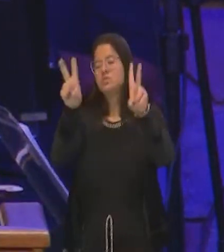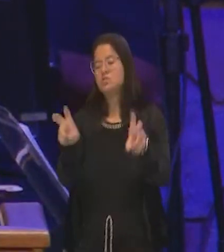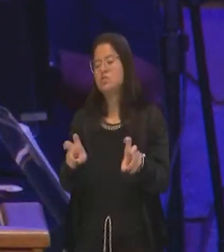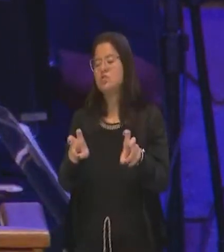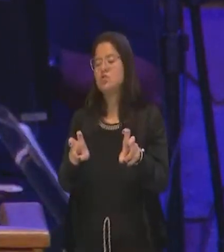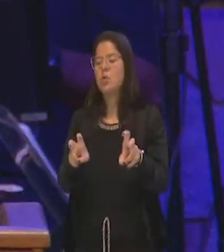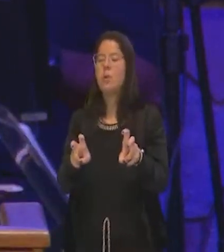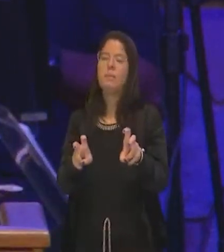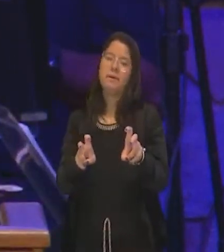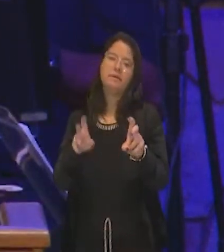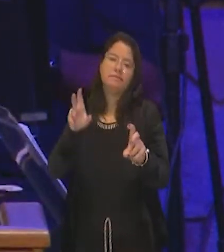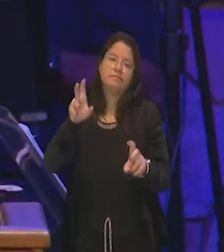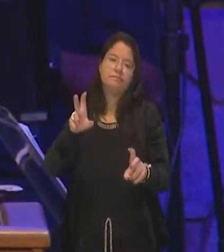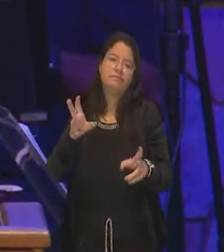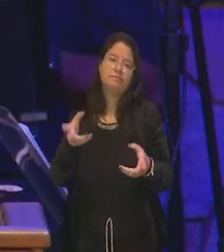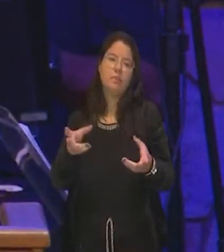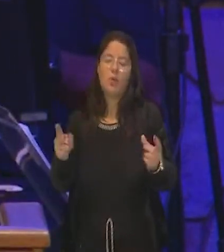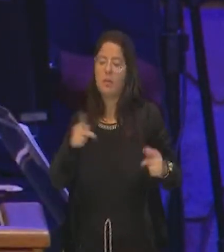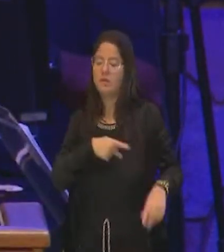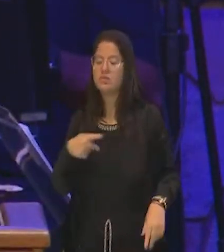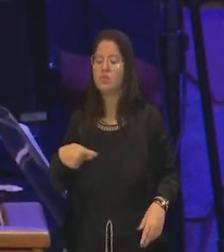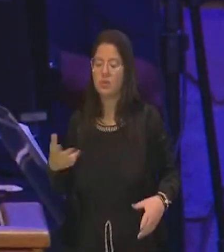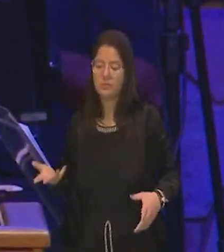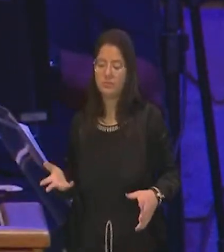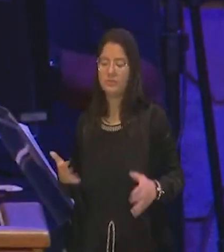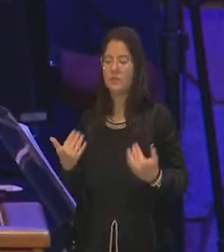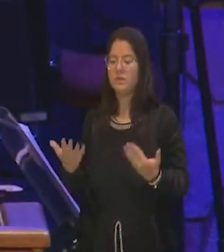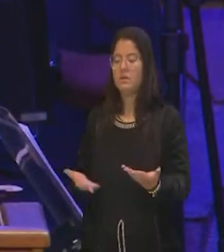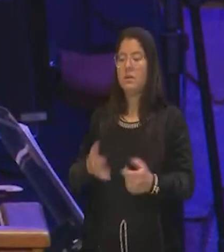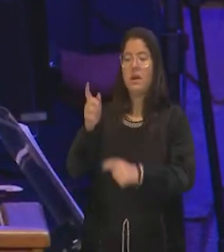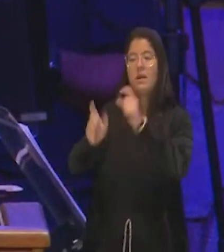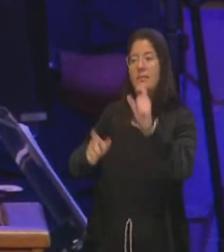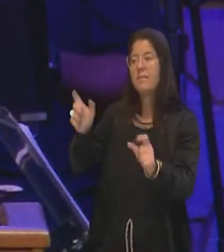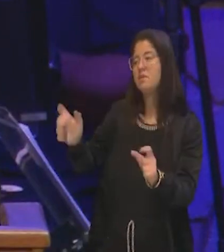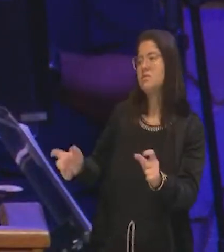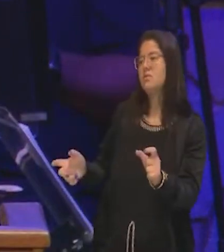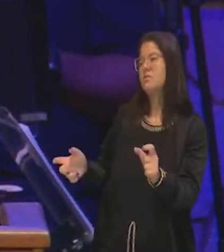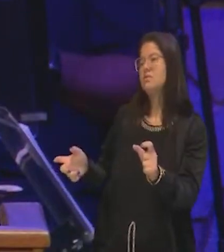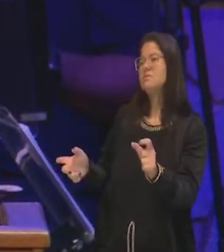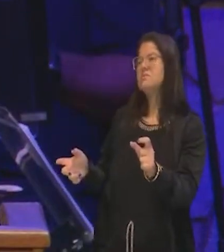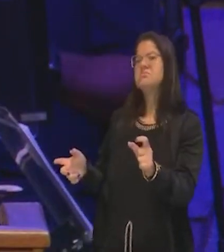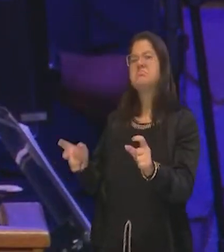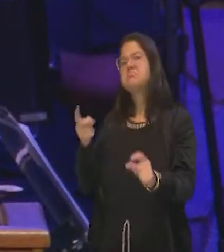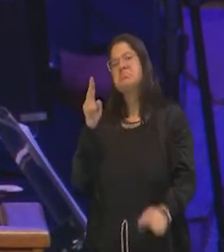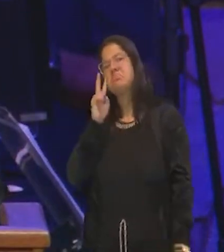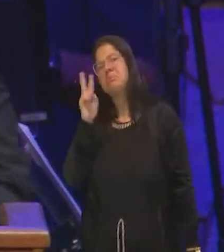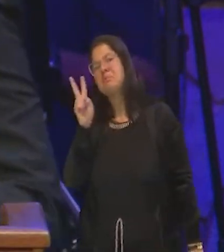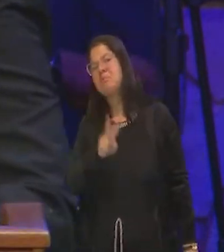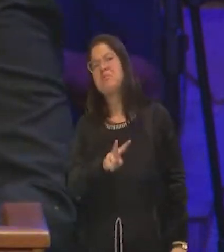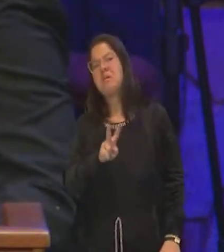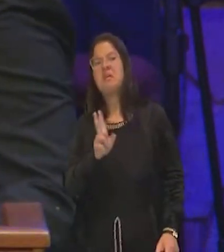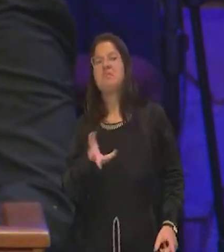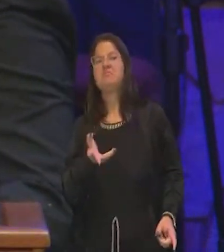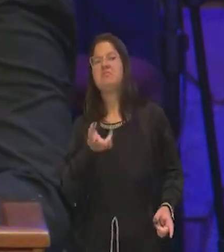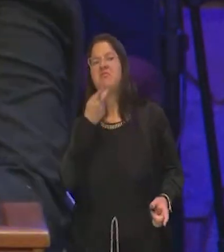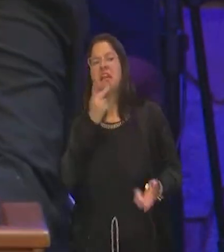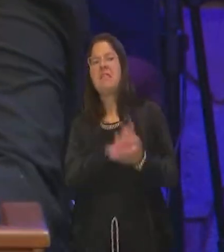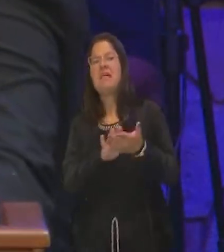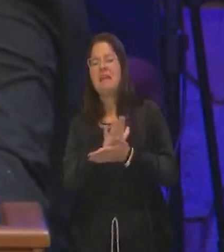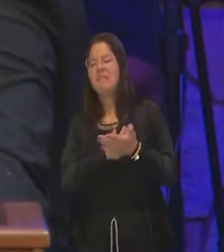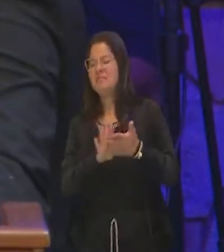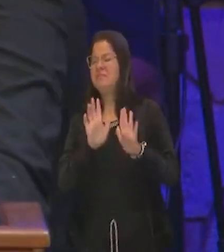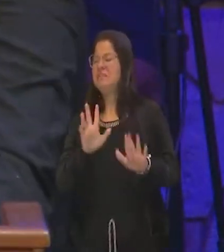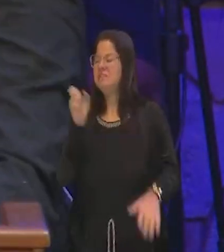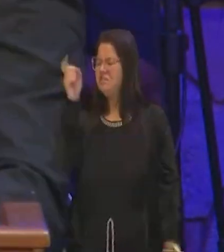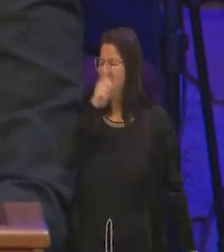Ser irrepreensível. Em que as pessoas não tivessem nada o que falar, o que é muito difícil.